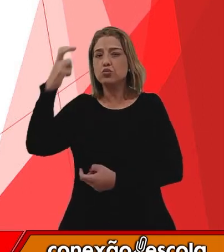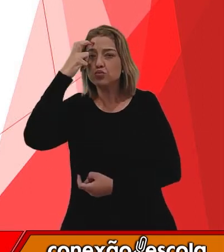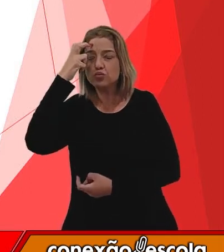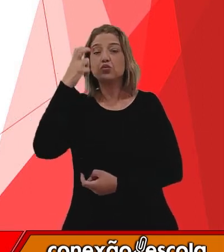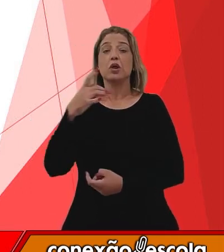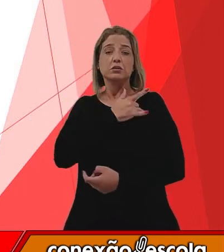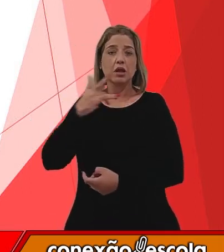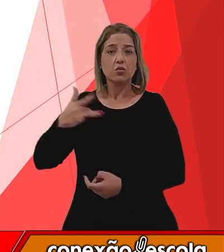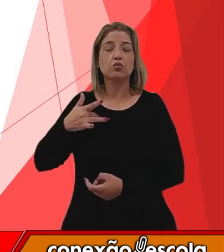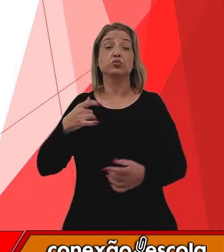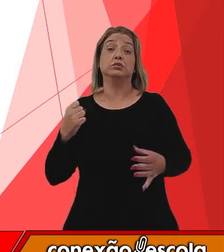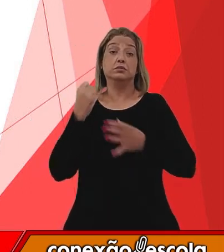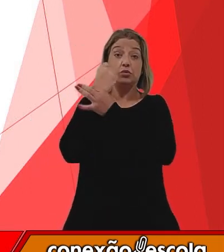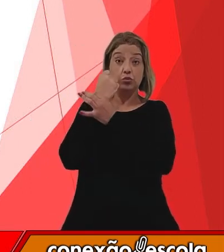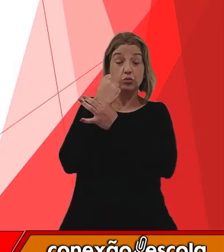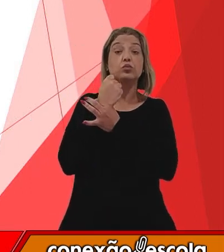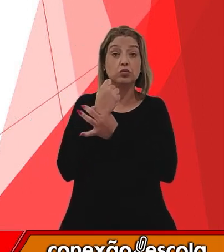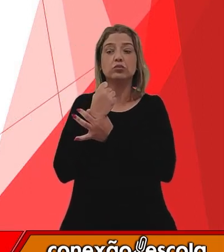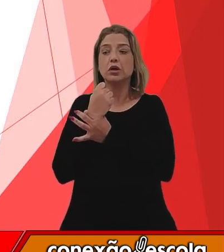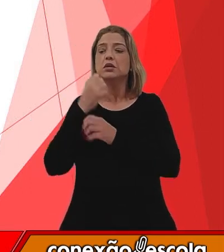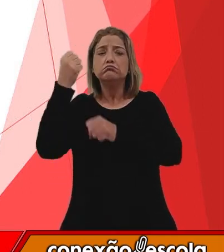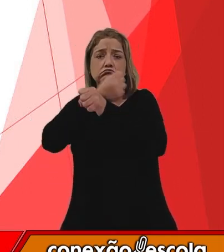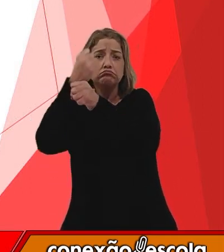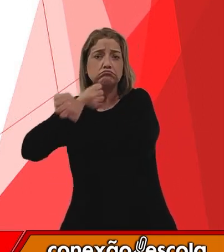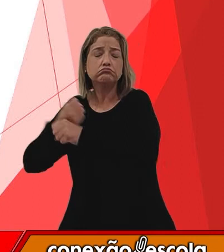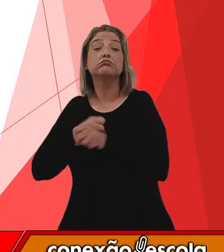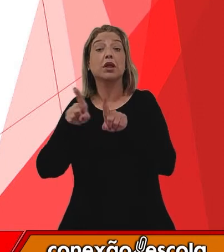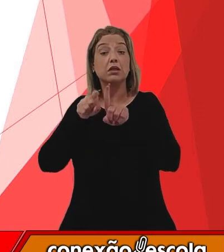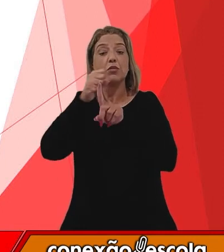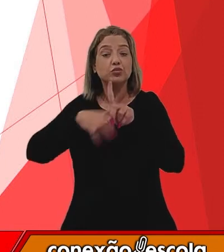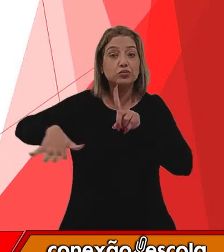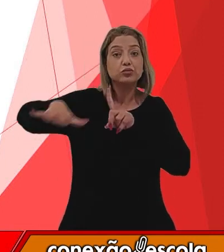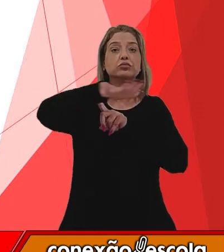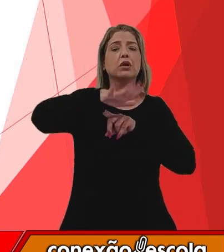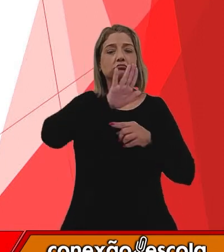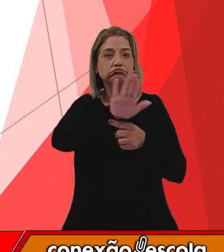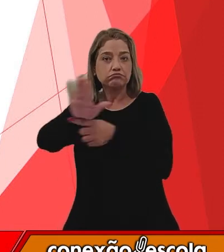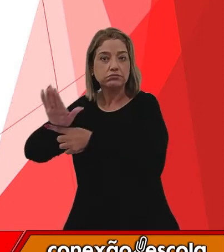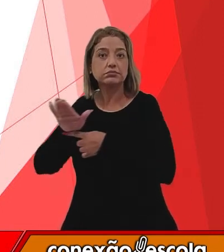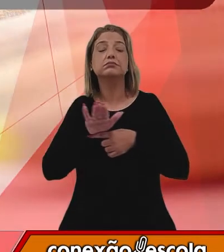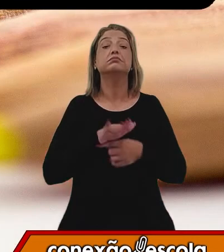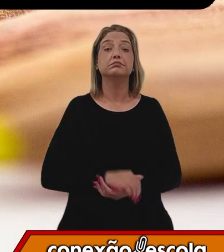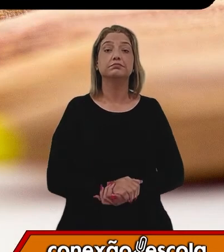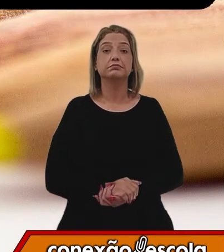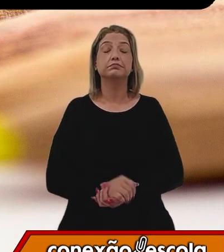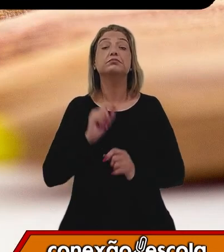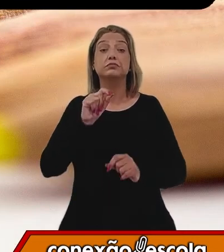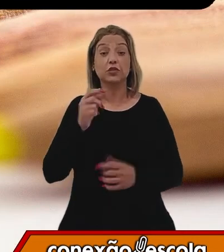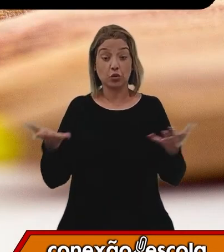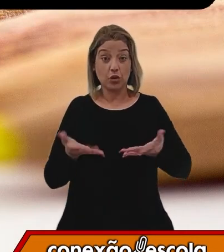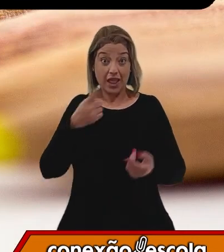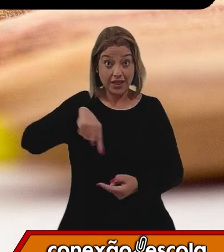segurança, infraestrutura e programas sociais. Inclusive, pessoal, aqui em